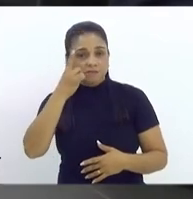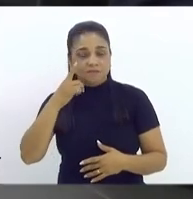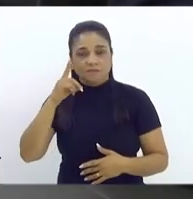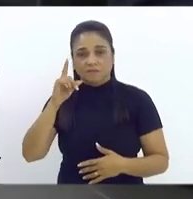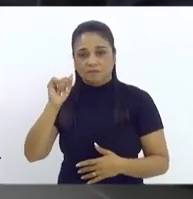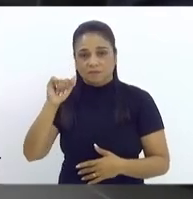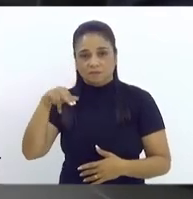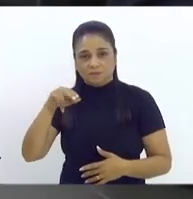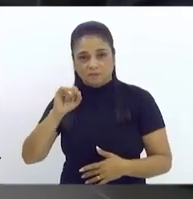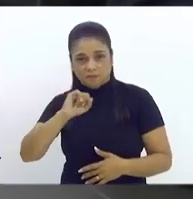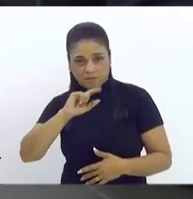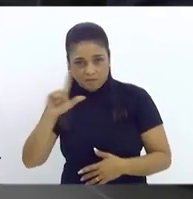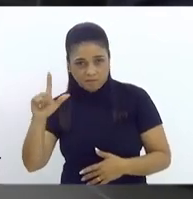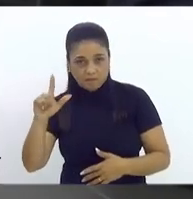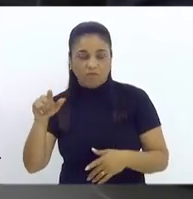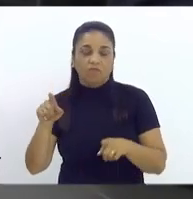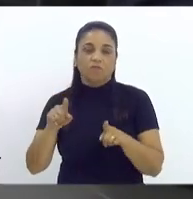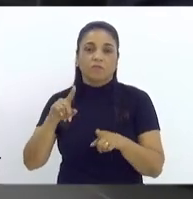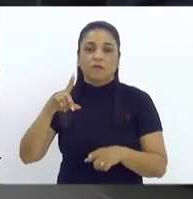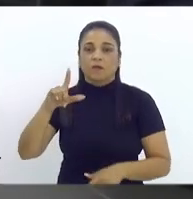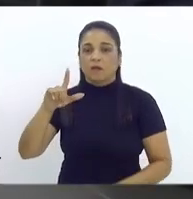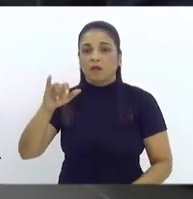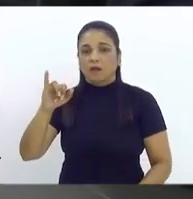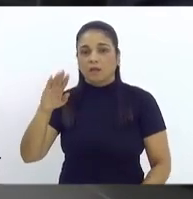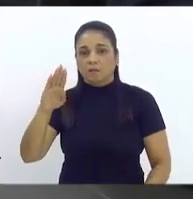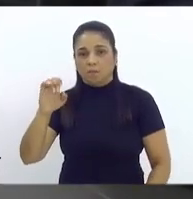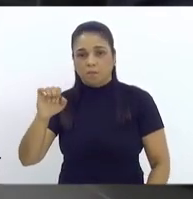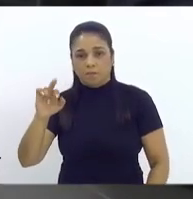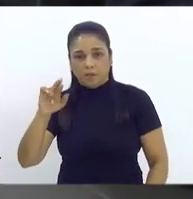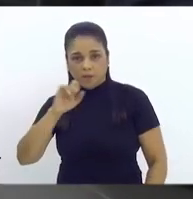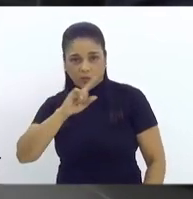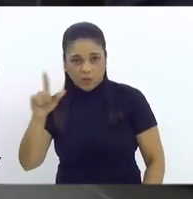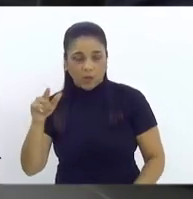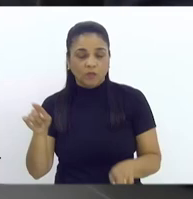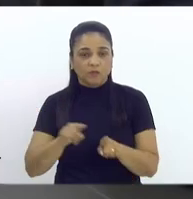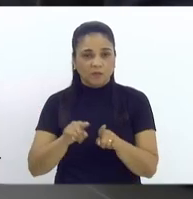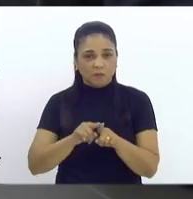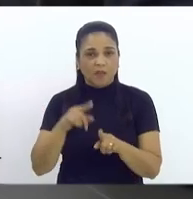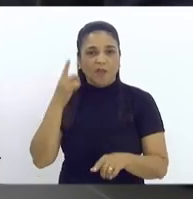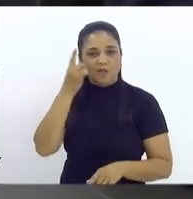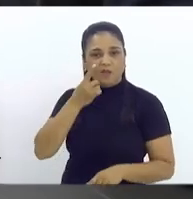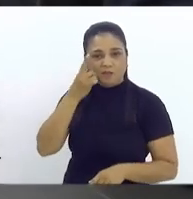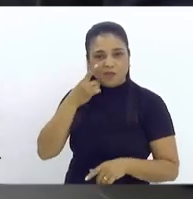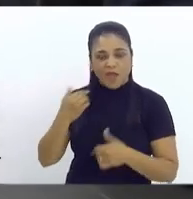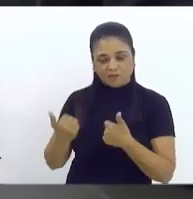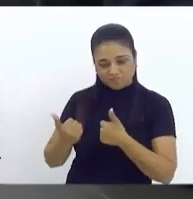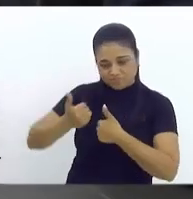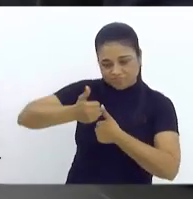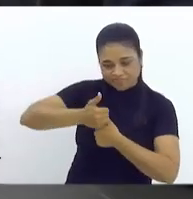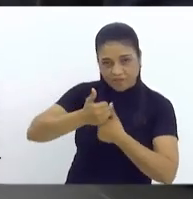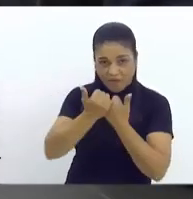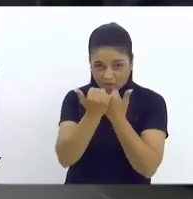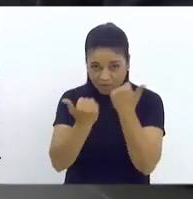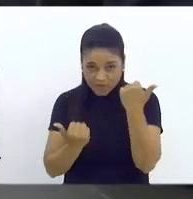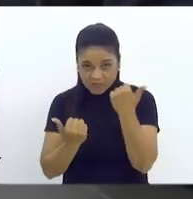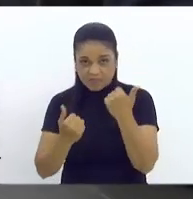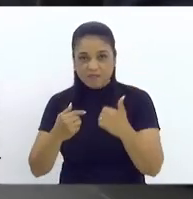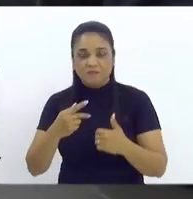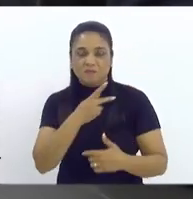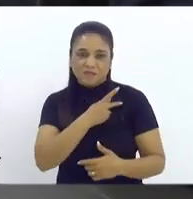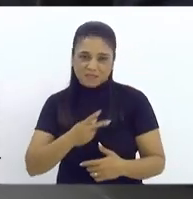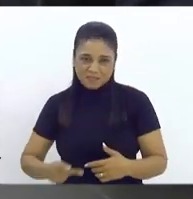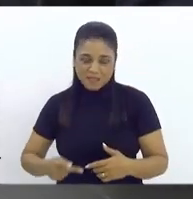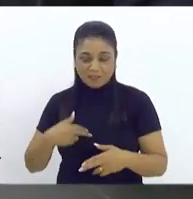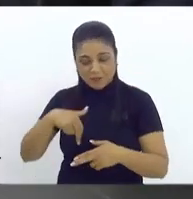E o nosso deputado tem de ver aí assumindo o papel do nosso vice-presidente, né? Só a cadeira dele